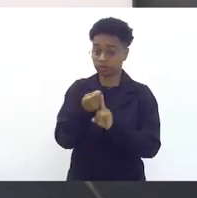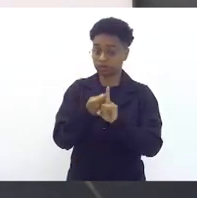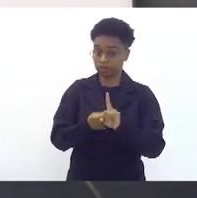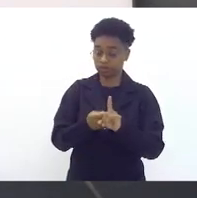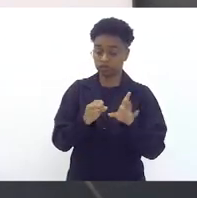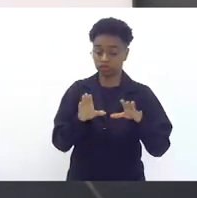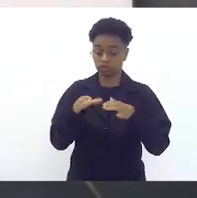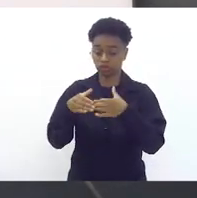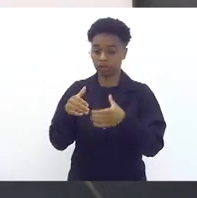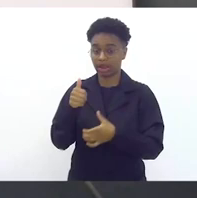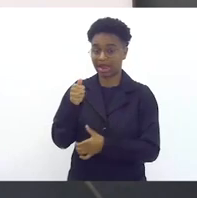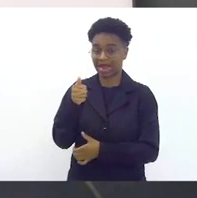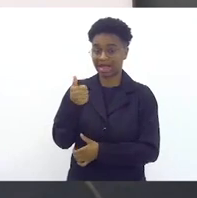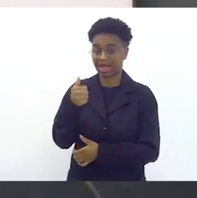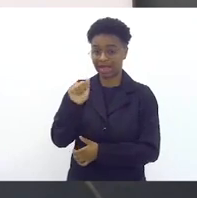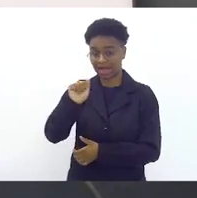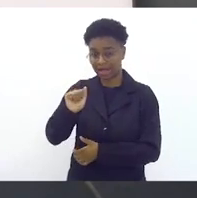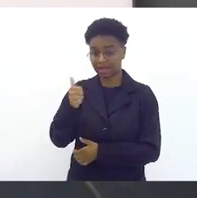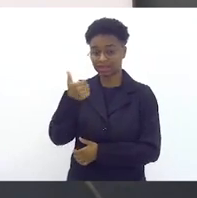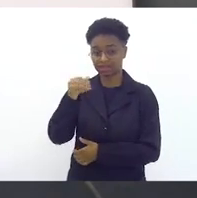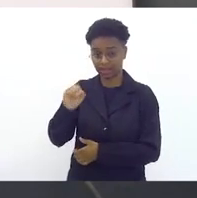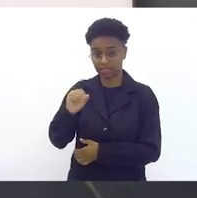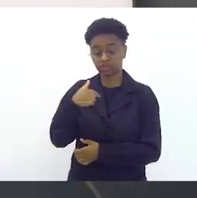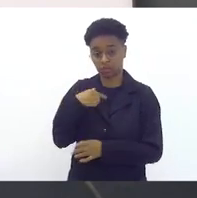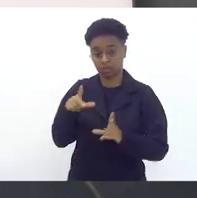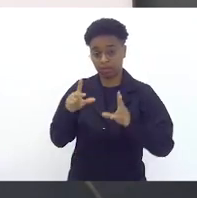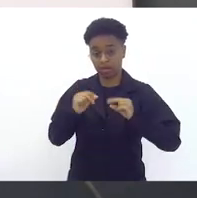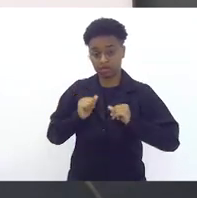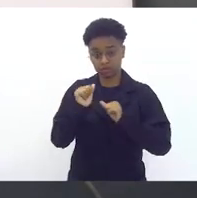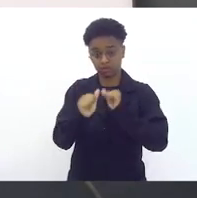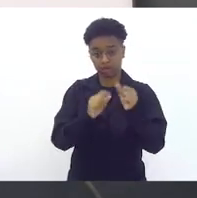A10 e mereço passar para a classe padrão A11